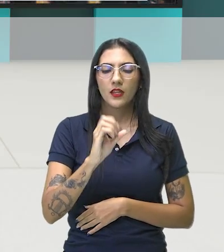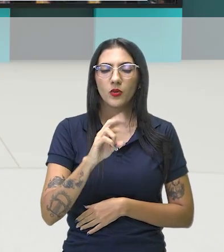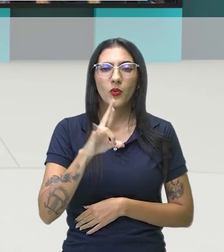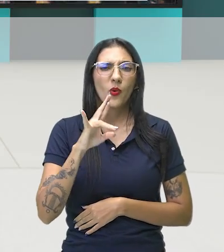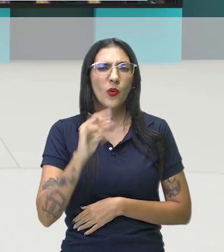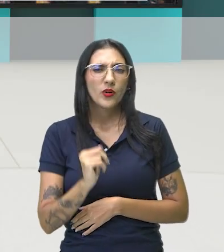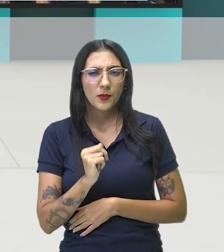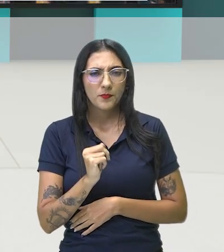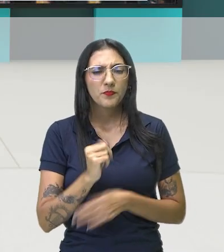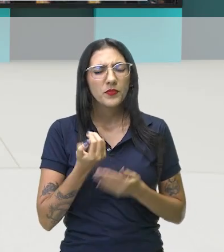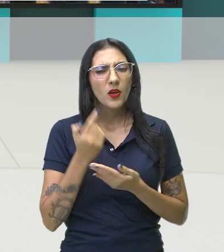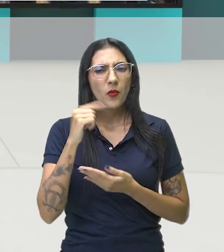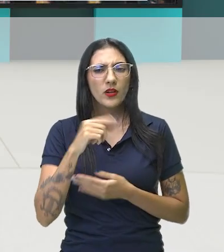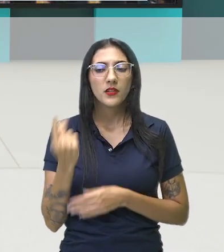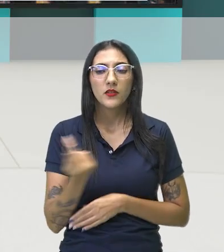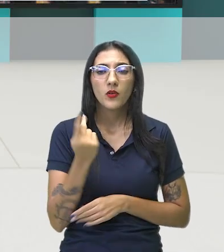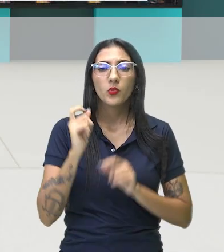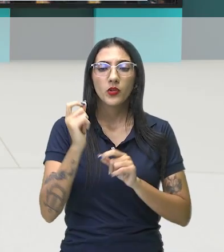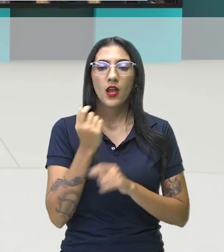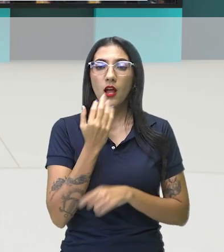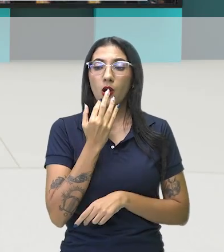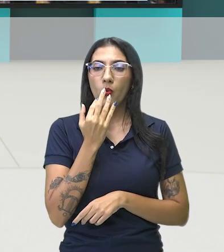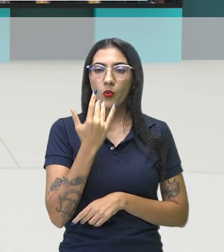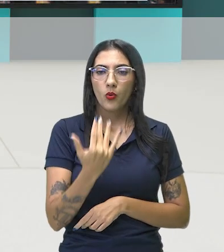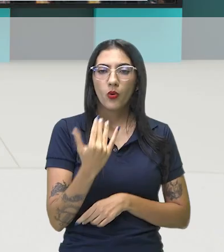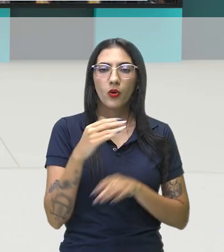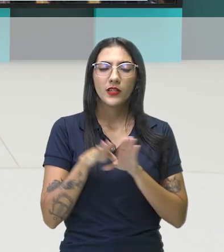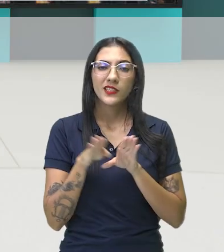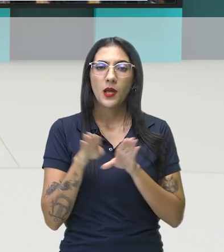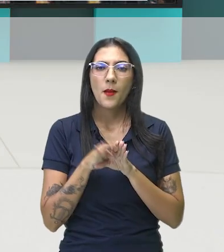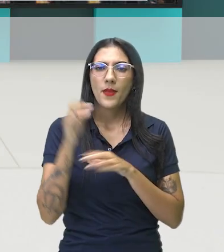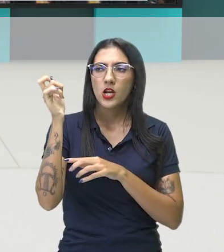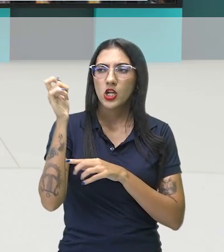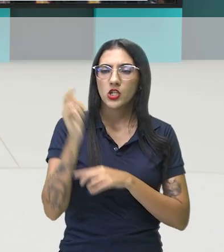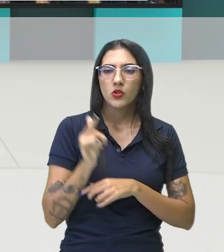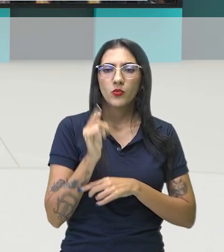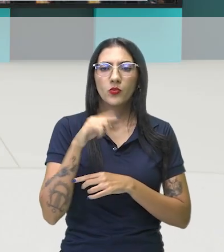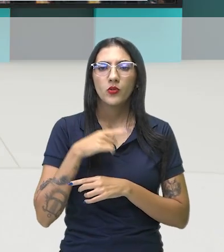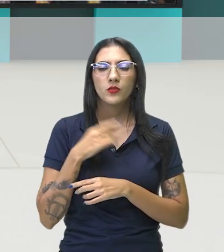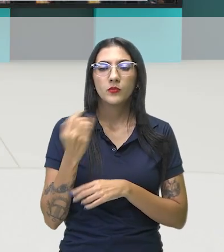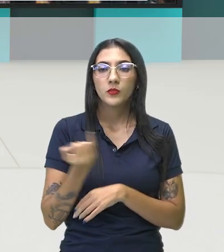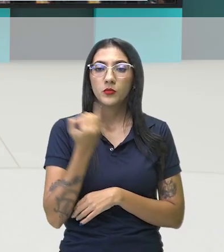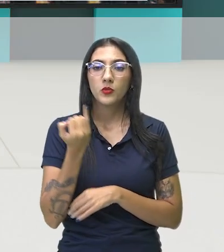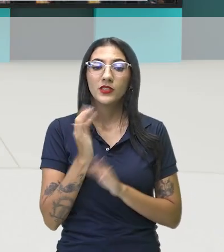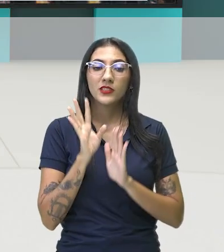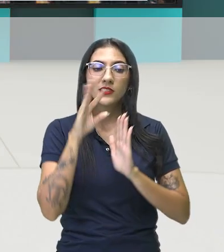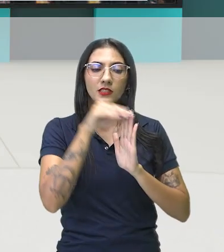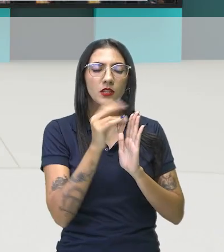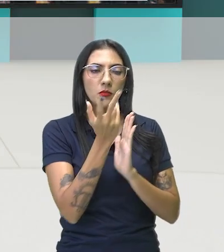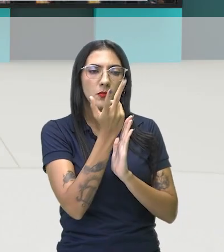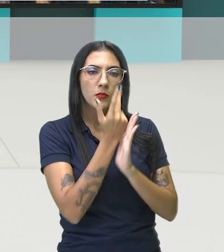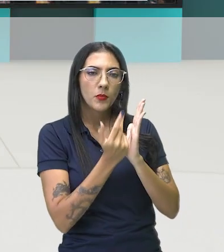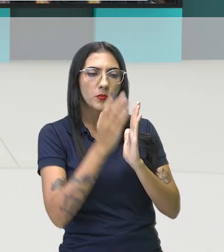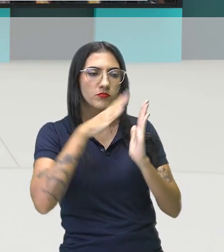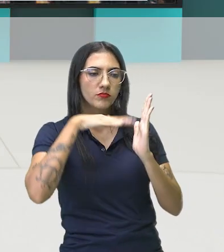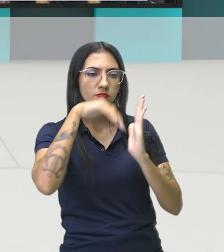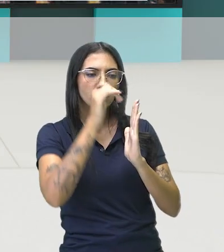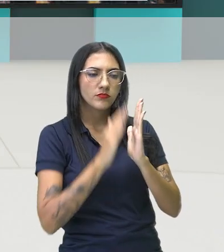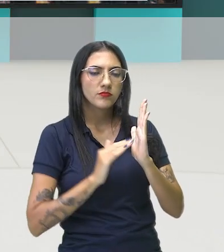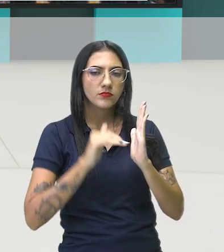ao valorizar a luz e a cor como elementos fundamentais de sua pintura,